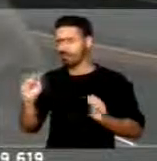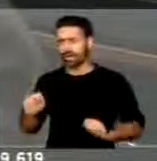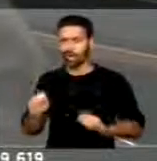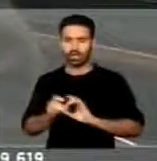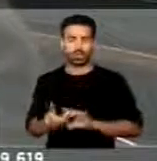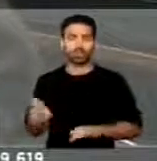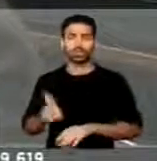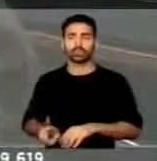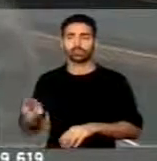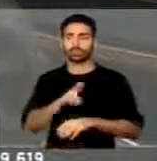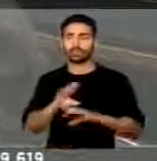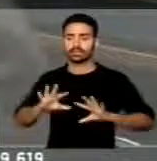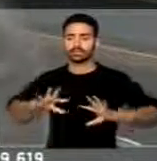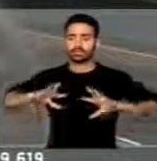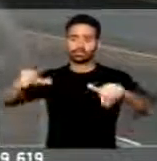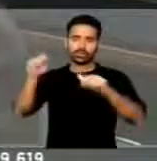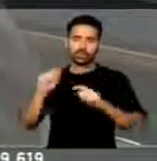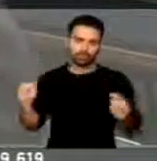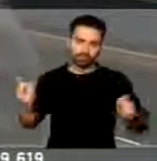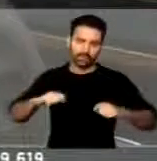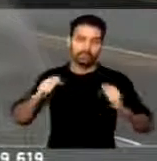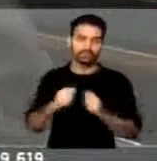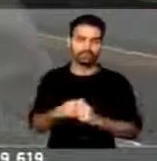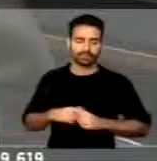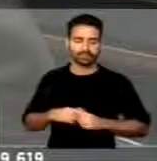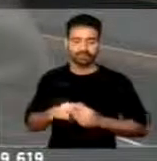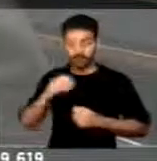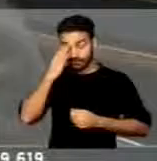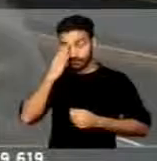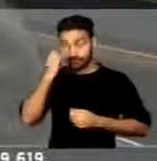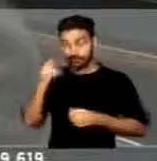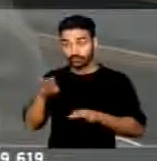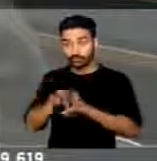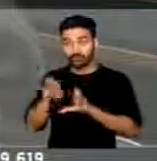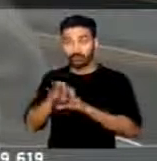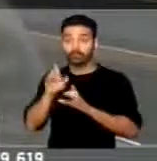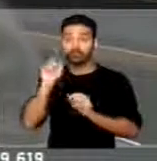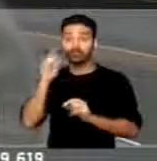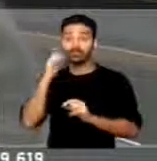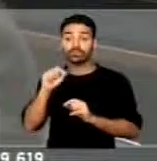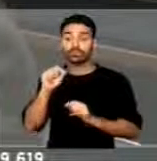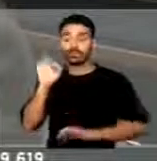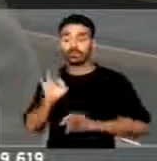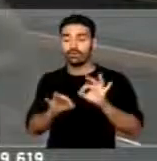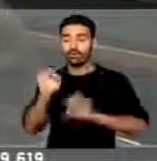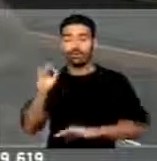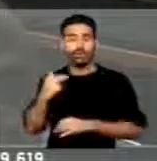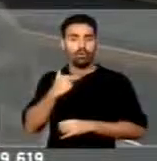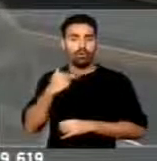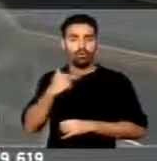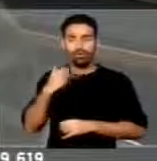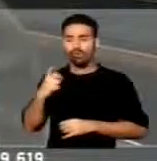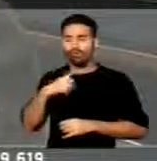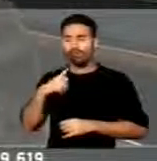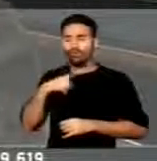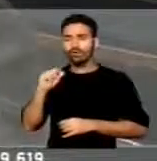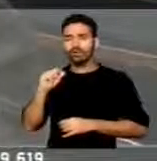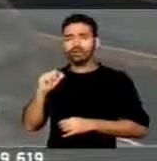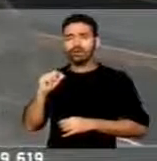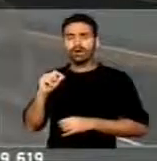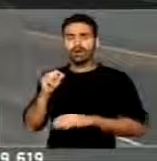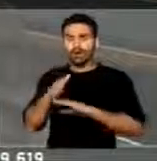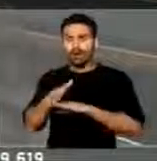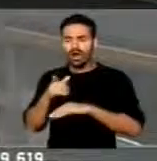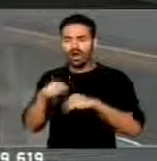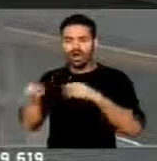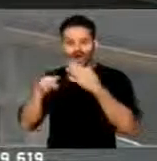usar muito mais ainda quando sabem que o Poder Judiciário não pode ter acesso àquilo